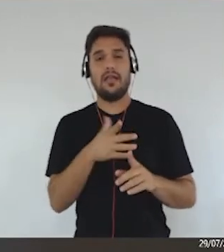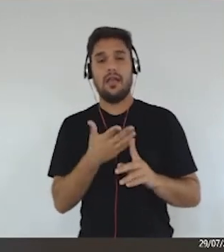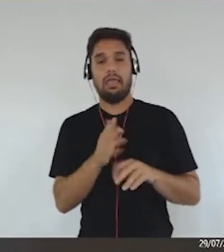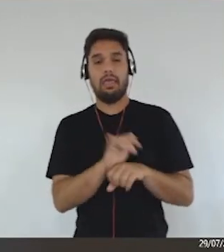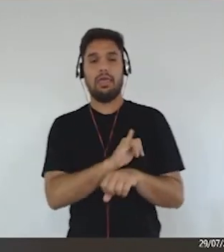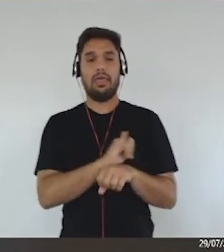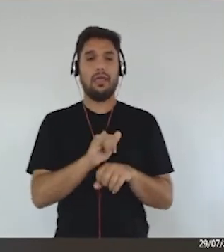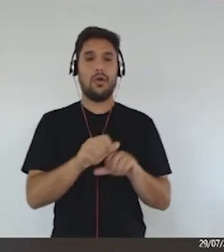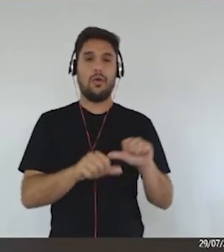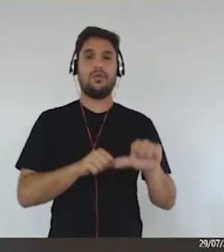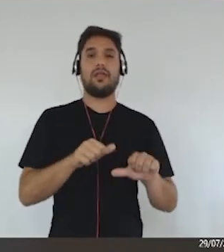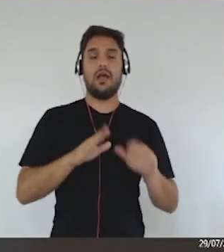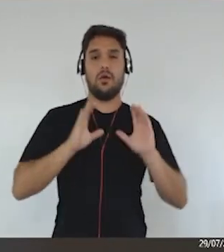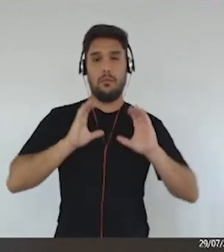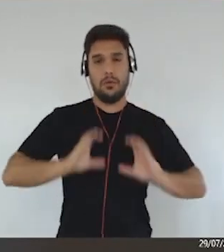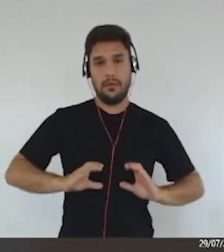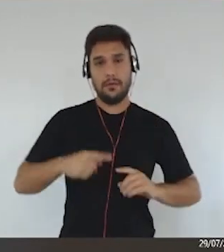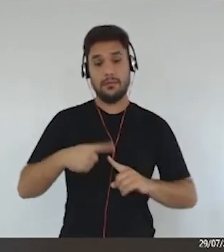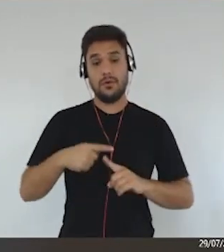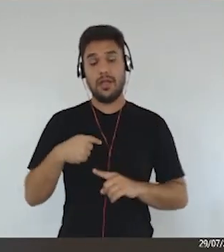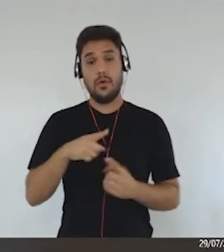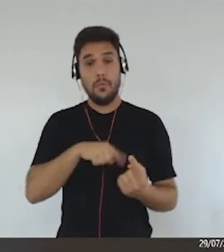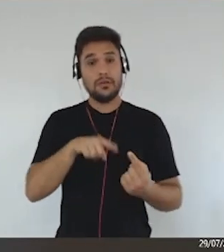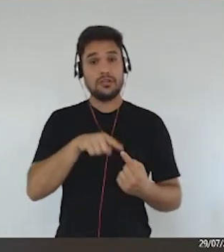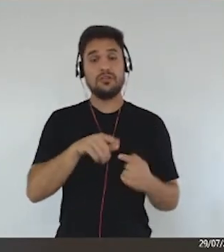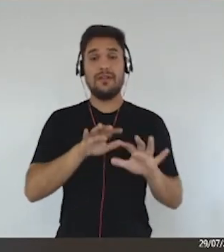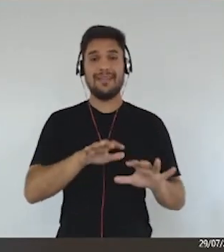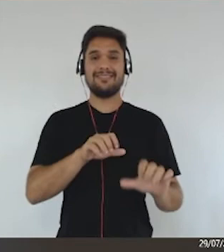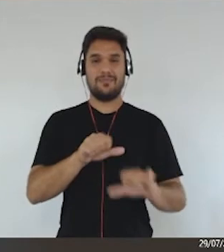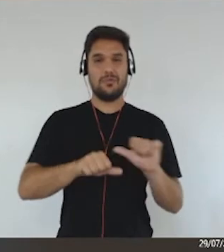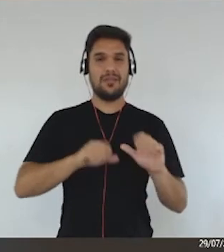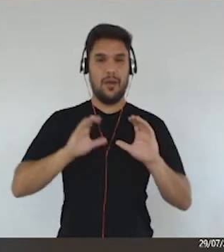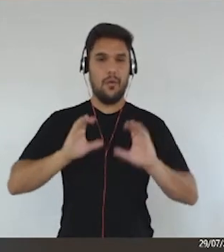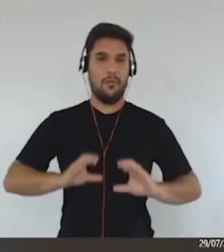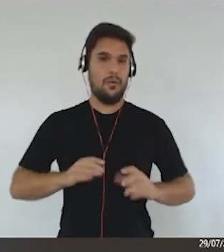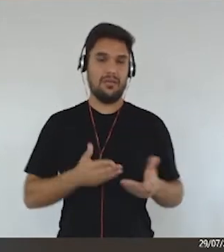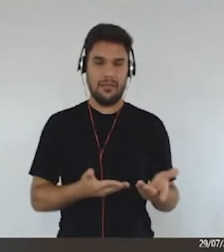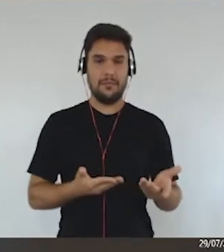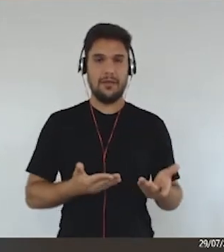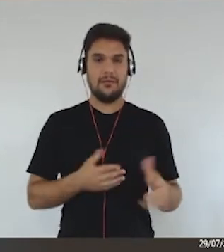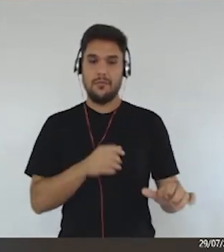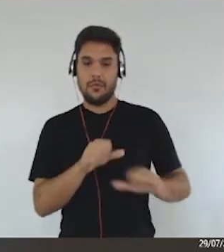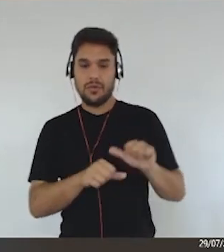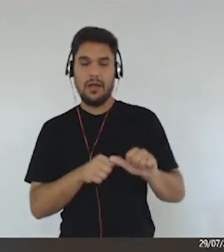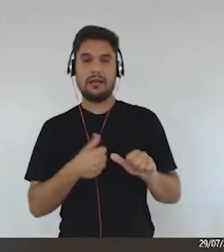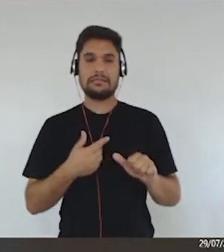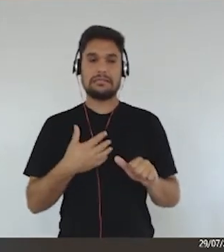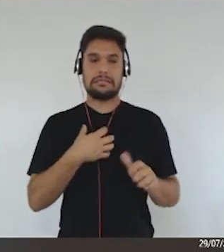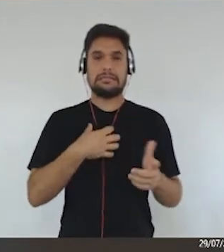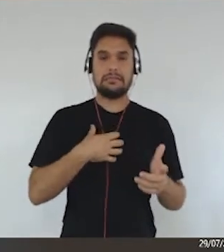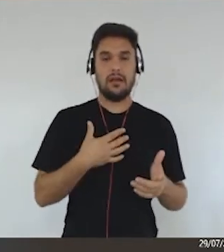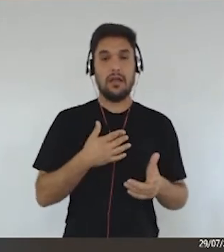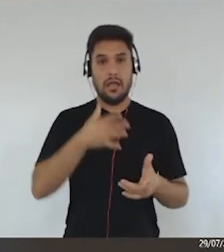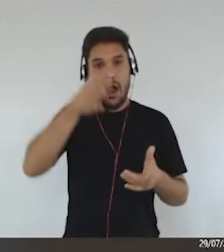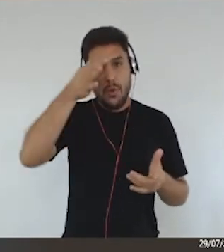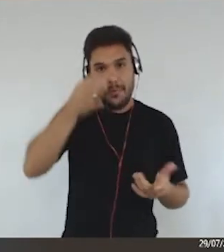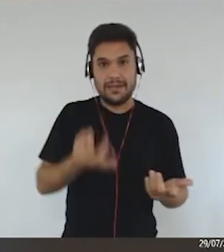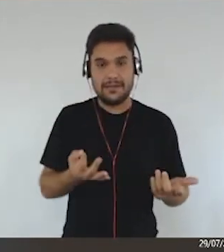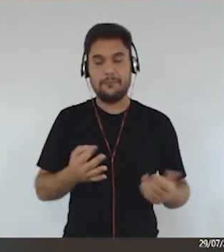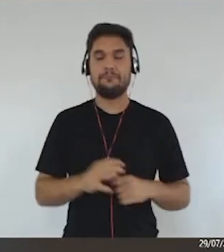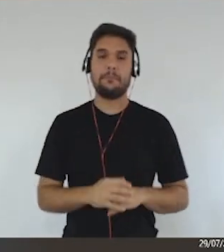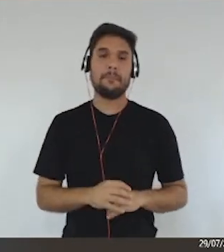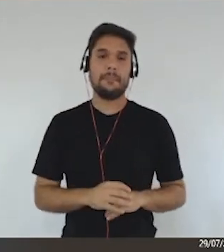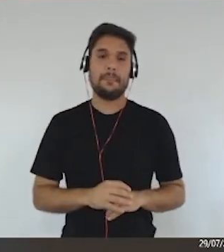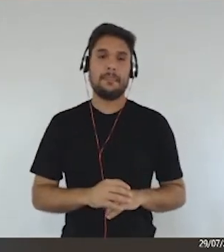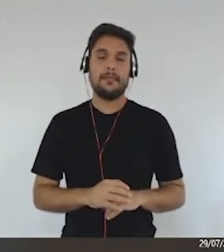do comportamento, não é? Porque no fim do dia é isso que a gente quer, uma mudança de comportamento, uma mudança de conduta e um entendimento. Então, acho